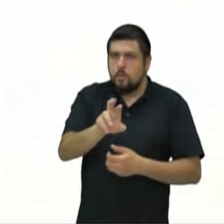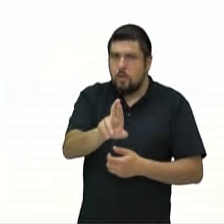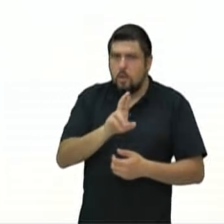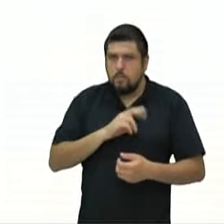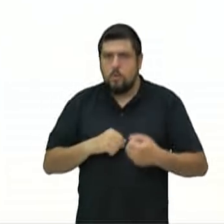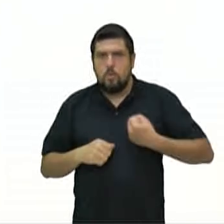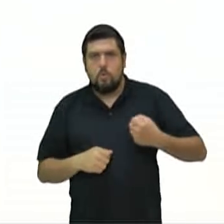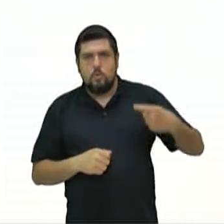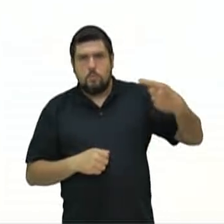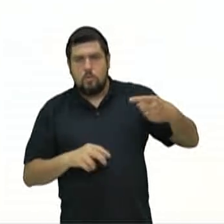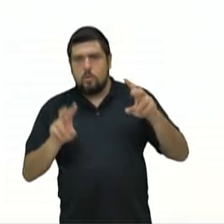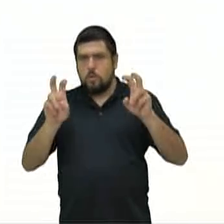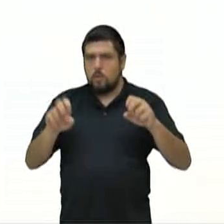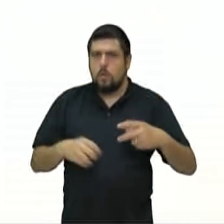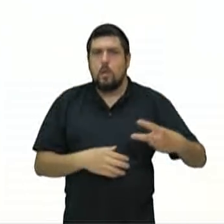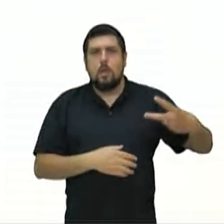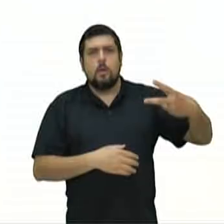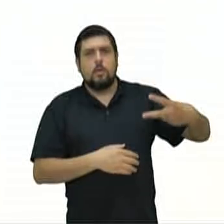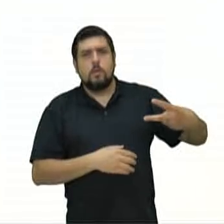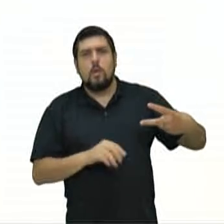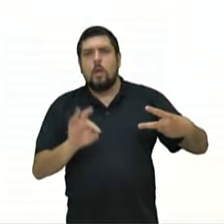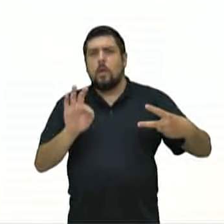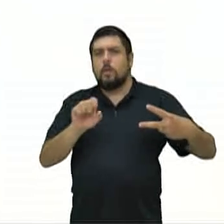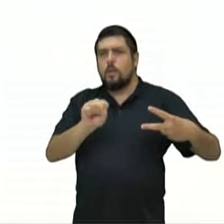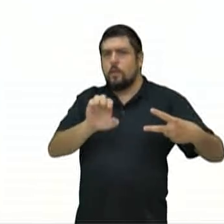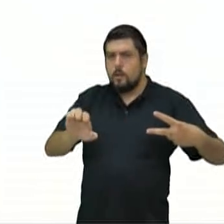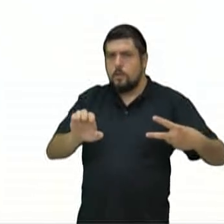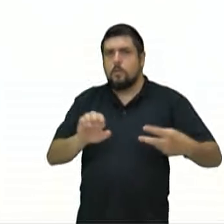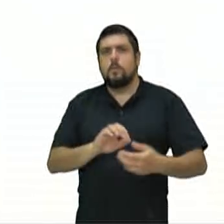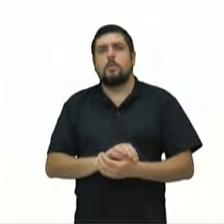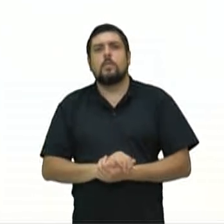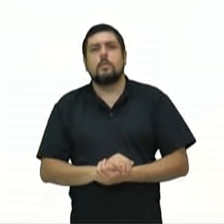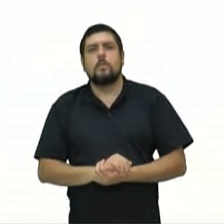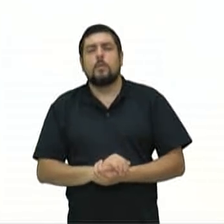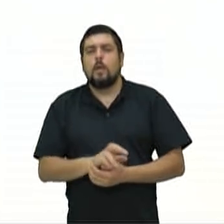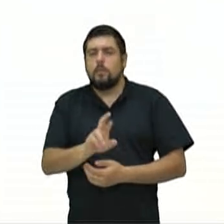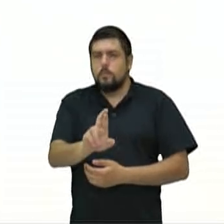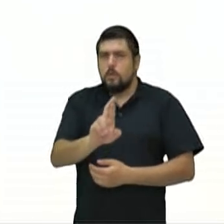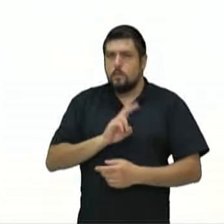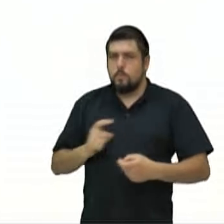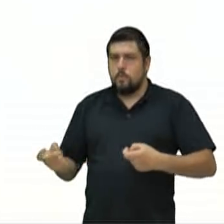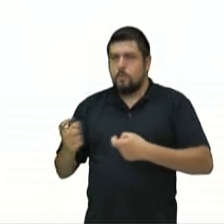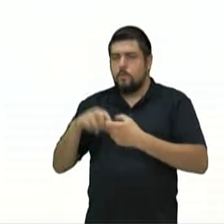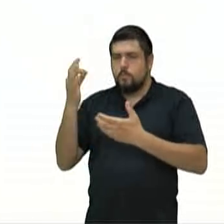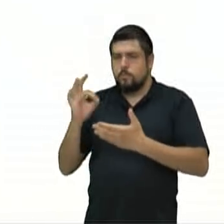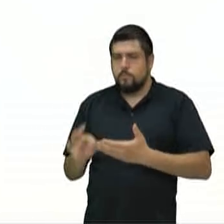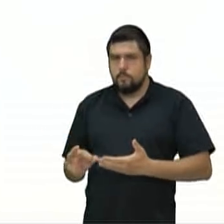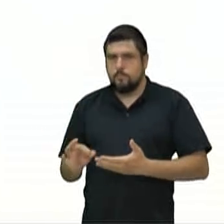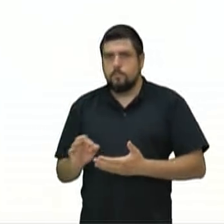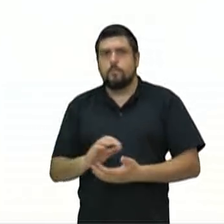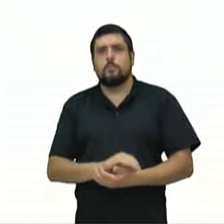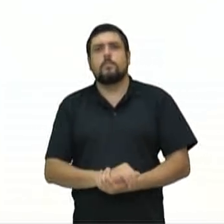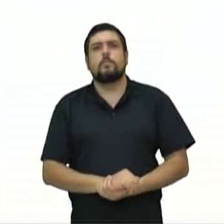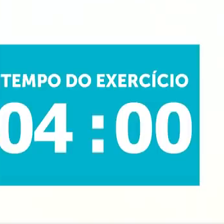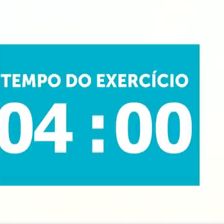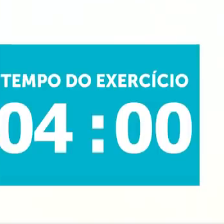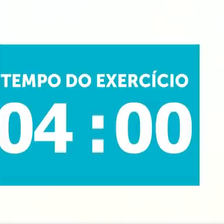a temática, e a 2, qual é a tese defendida pelo autor. Respondam que daqui a pouco a gente volta para corrigir, ok?